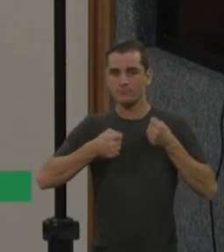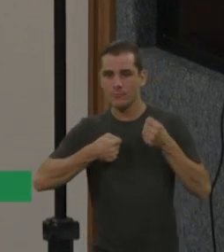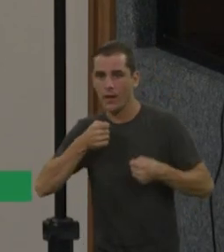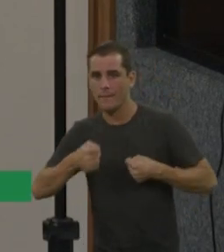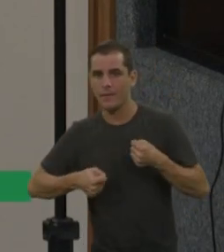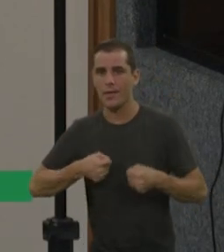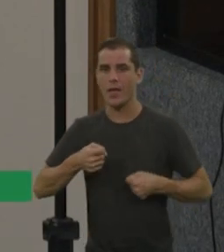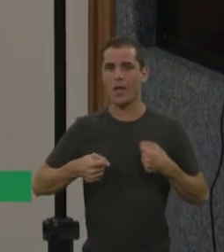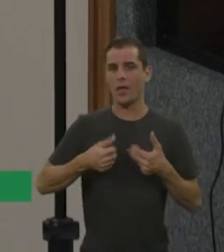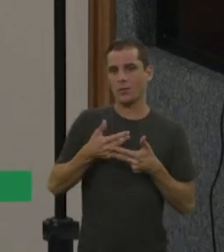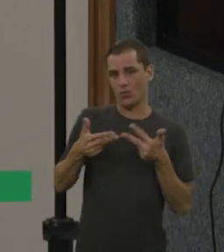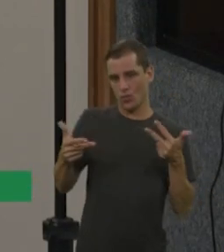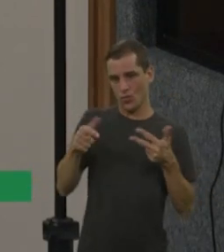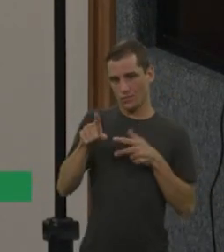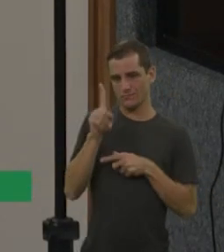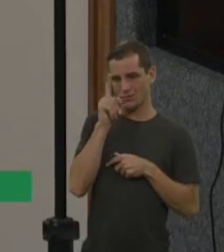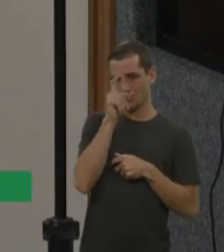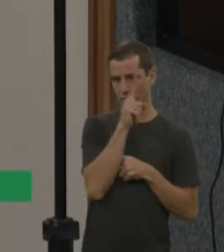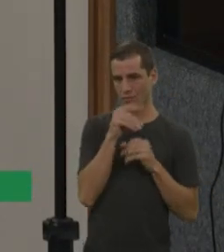Então,